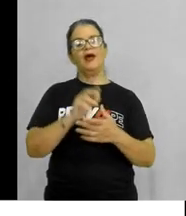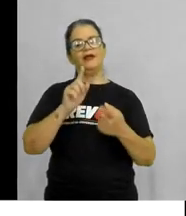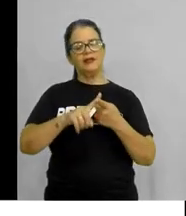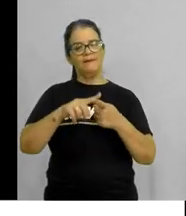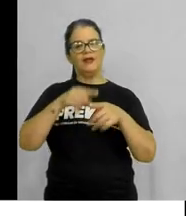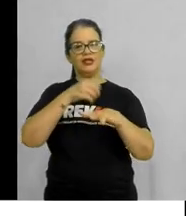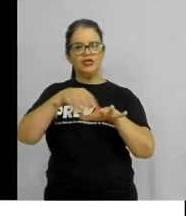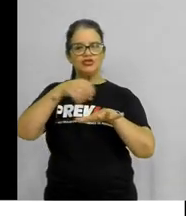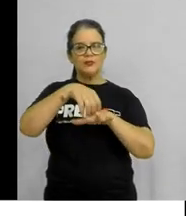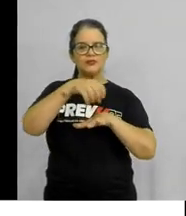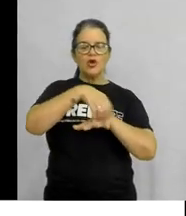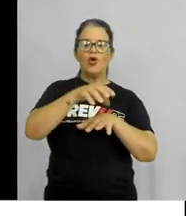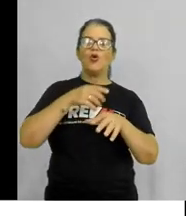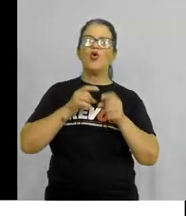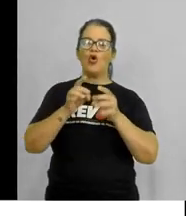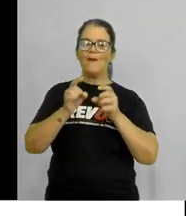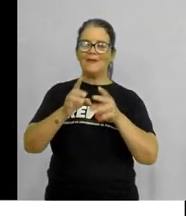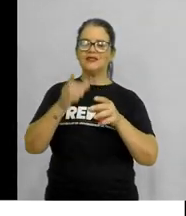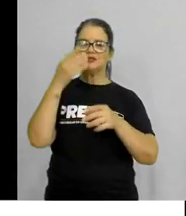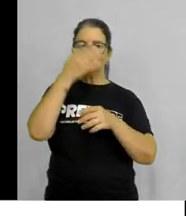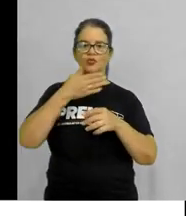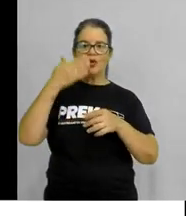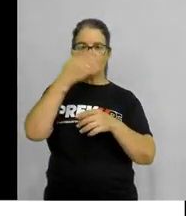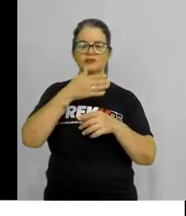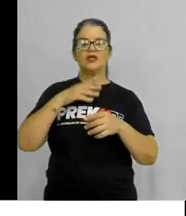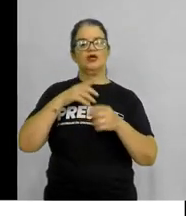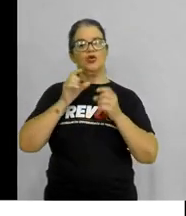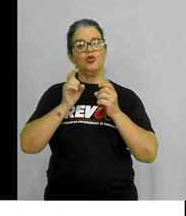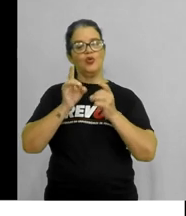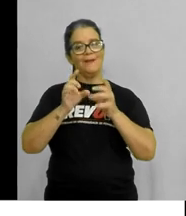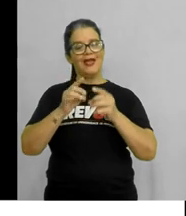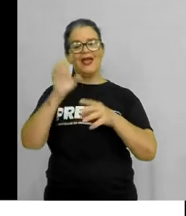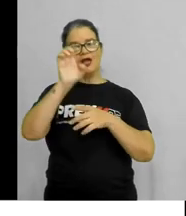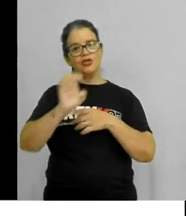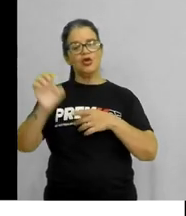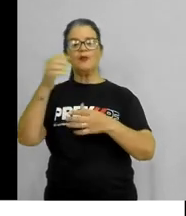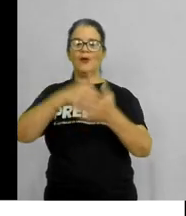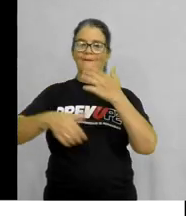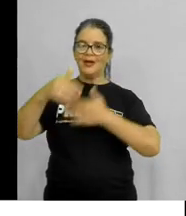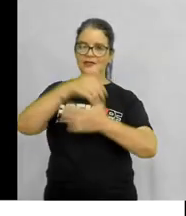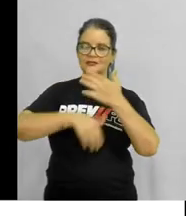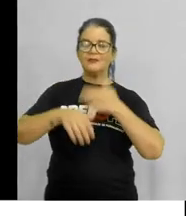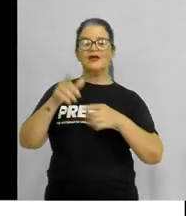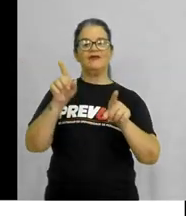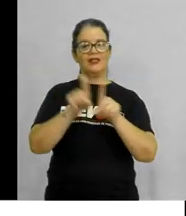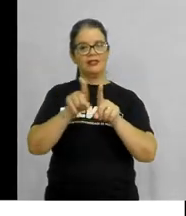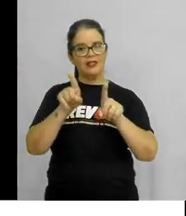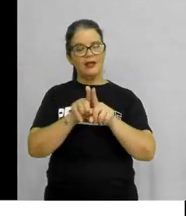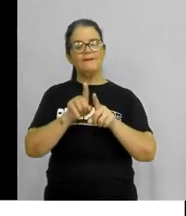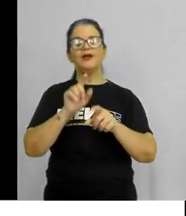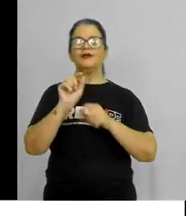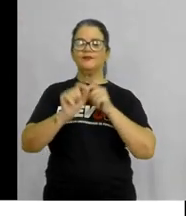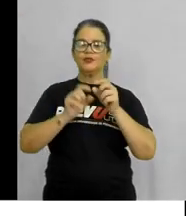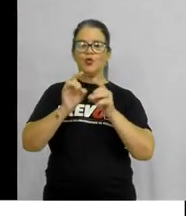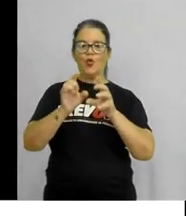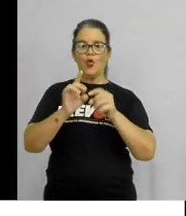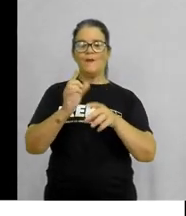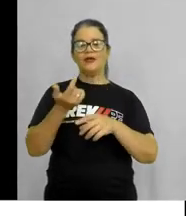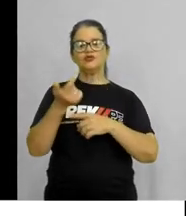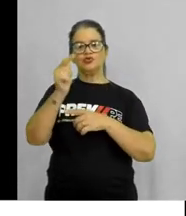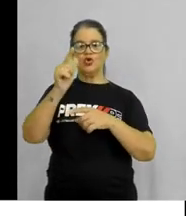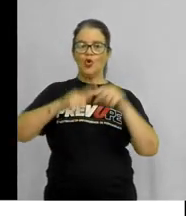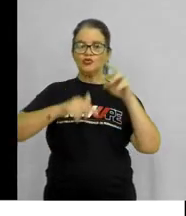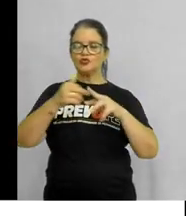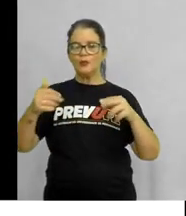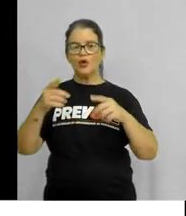Distribuição comercial do açúcar no mercado europeu participavam também da do Comércio de outros